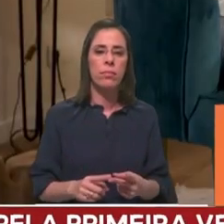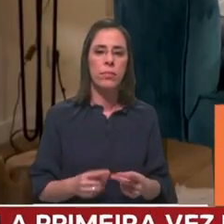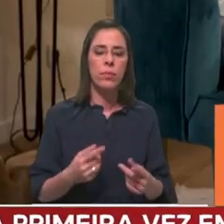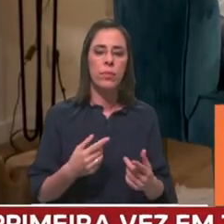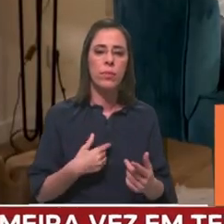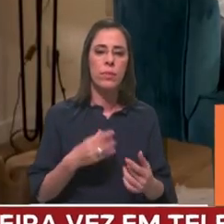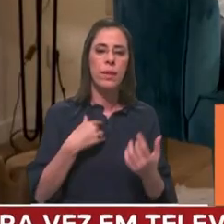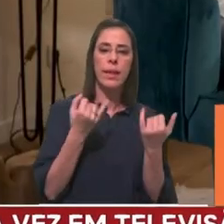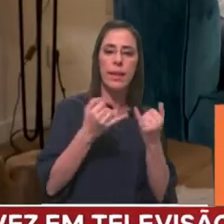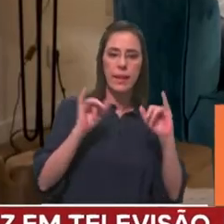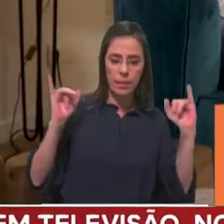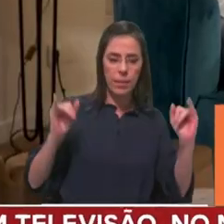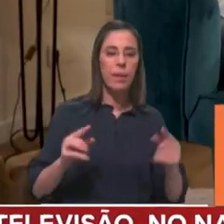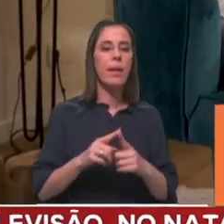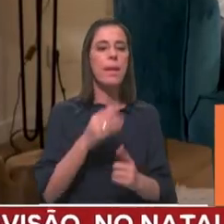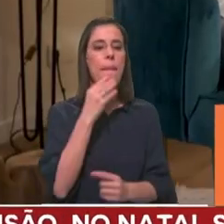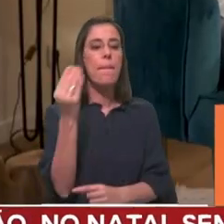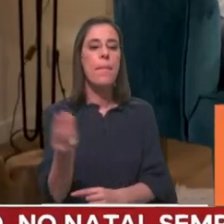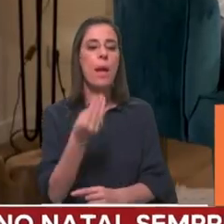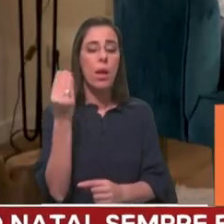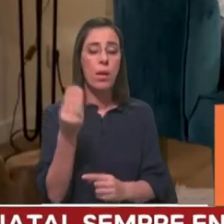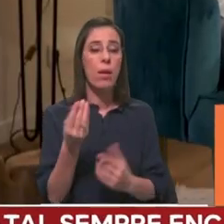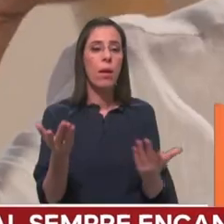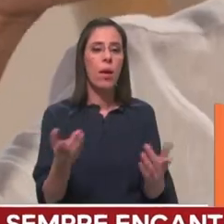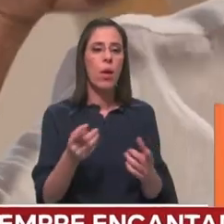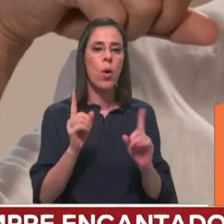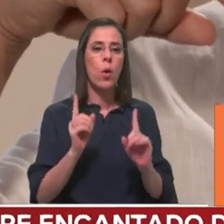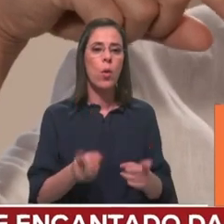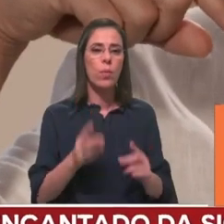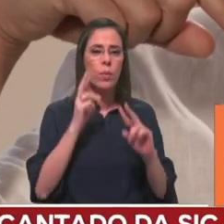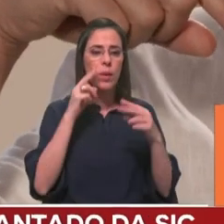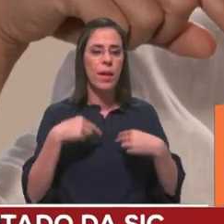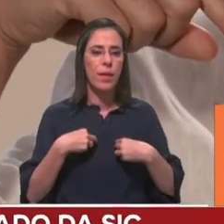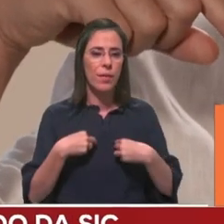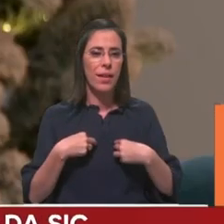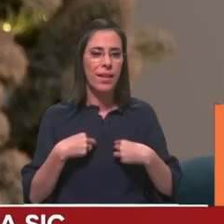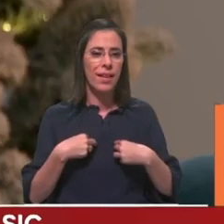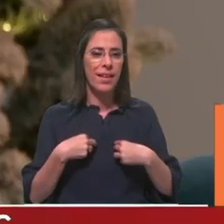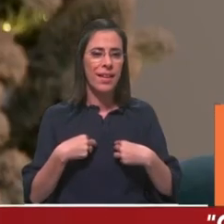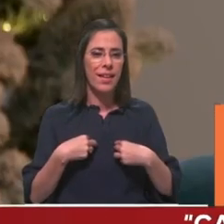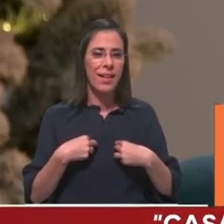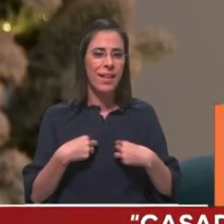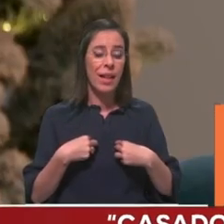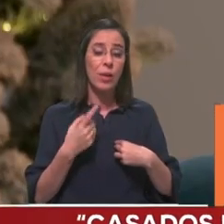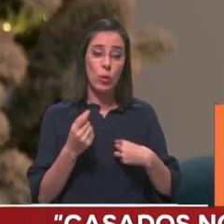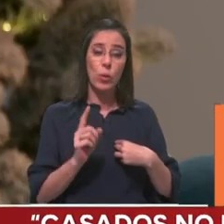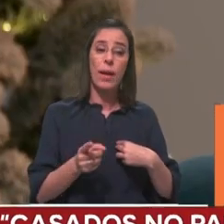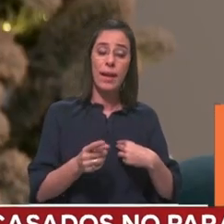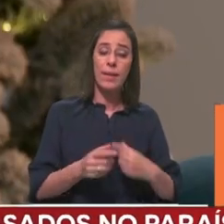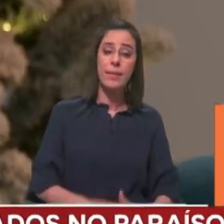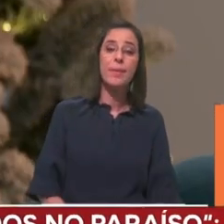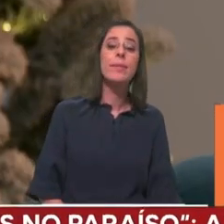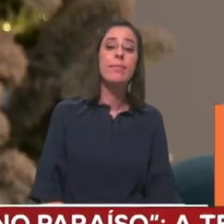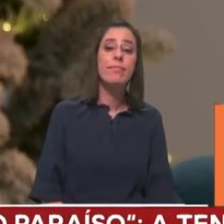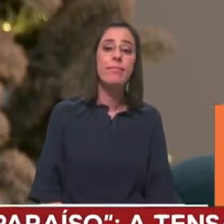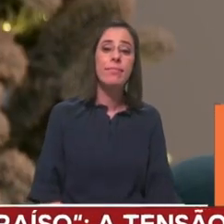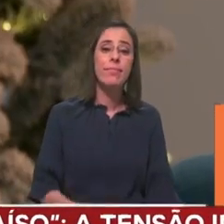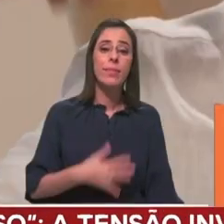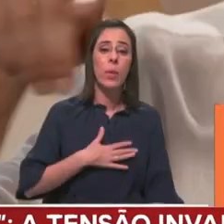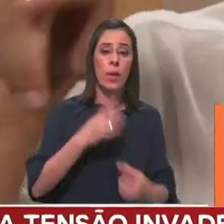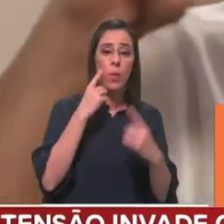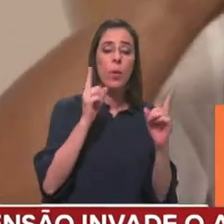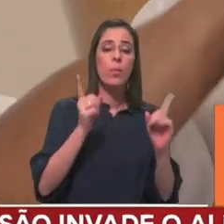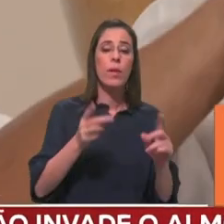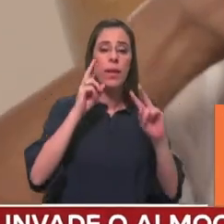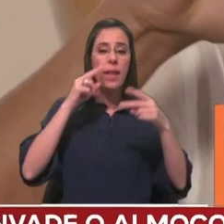o ser muito independente, o ser a melhor, estás a E quando é ver? que tu começaste a ver-te? Porque vinha um bocadinho daí, não é? Eu queria ser vista. Quando é